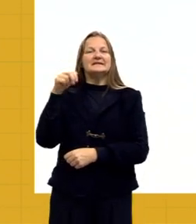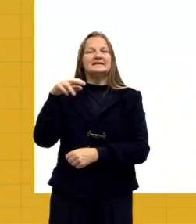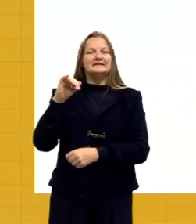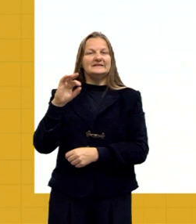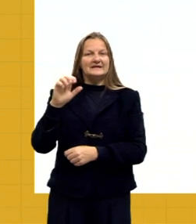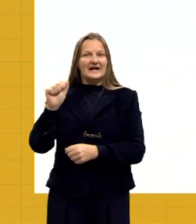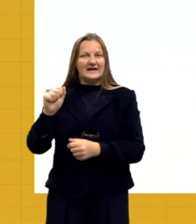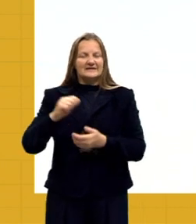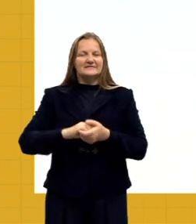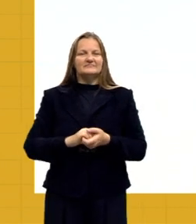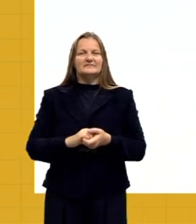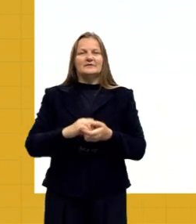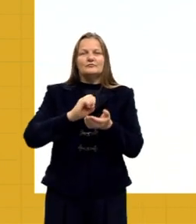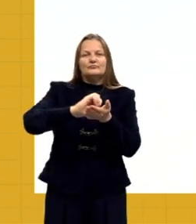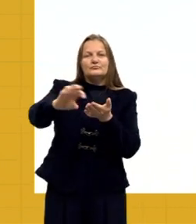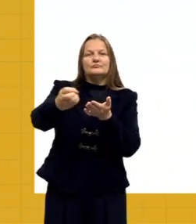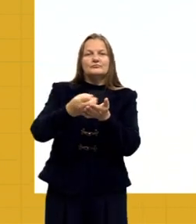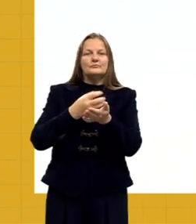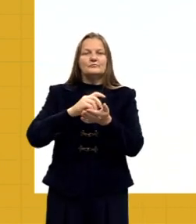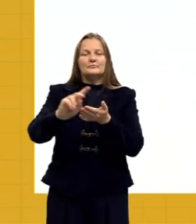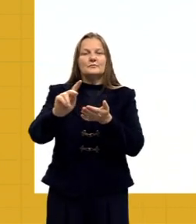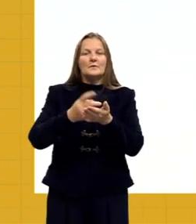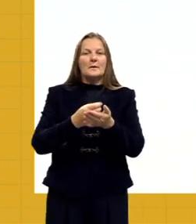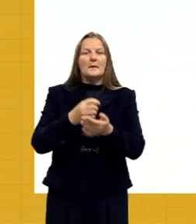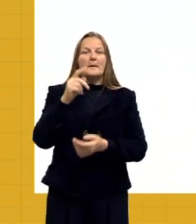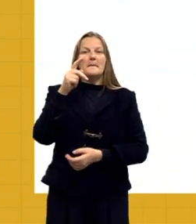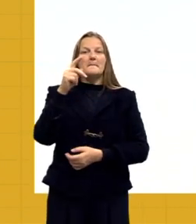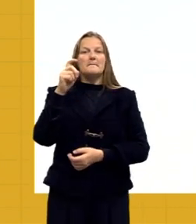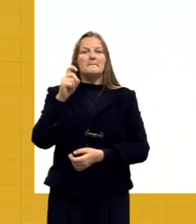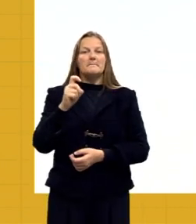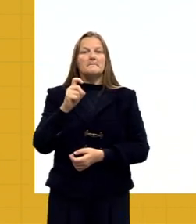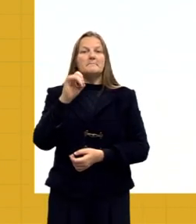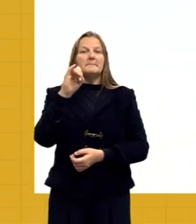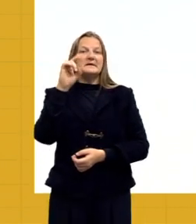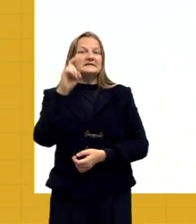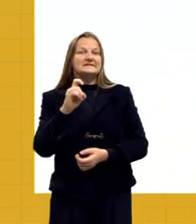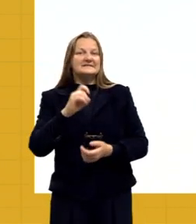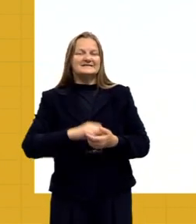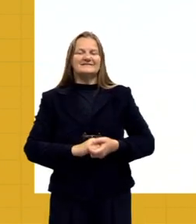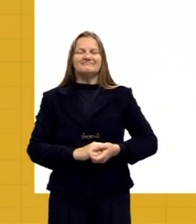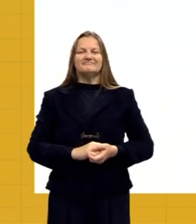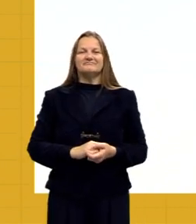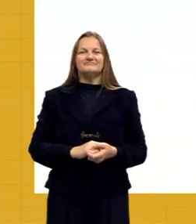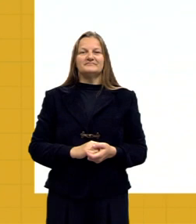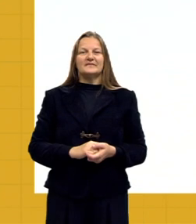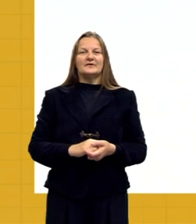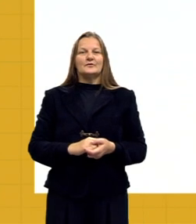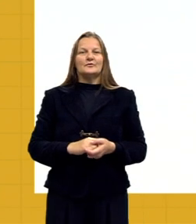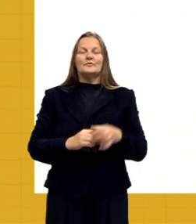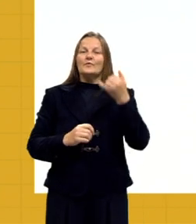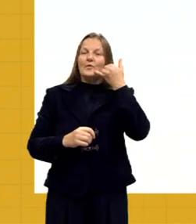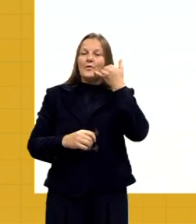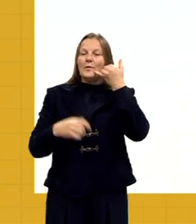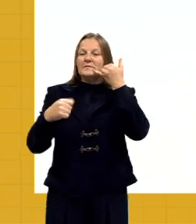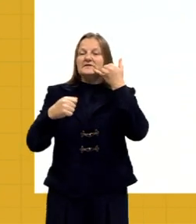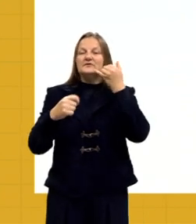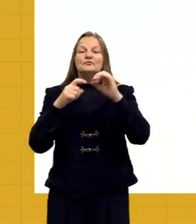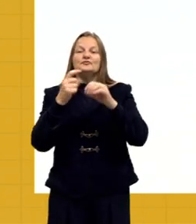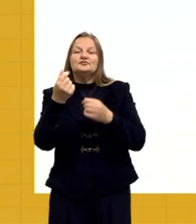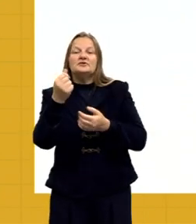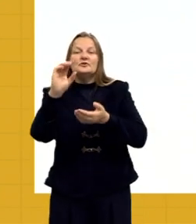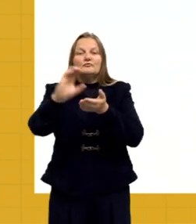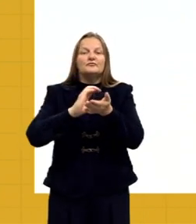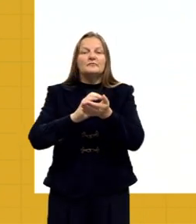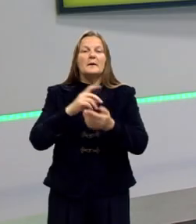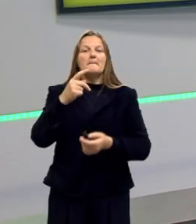pics do transferir a tua teu crédito é instantâneo Neto liga para uma pessoa e diz olha tô precisando de tanto por aí